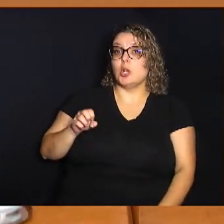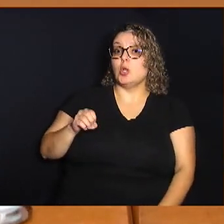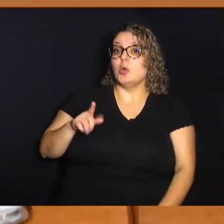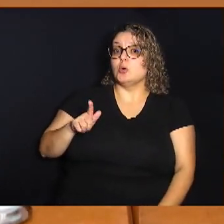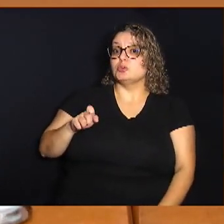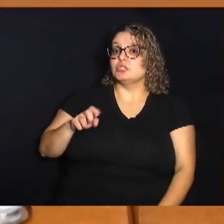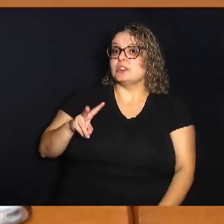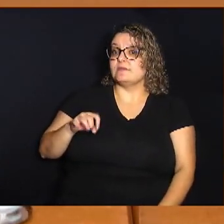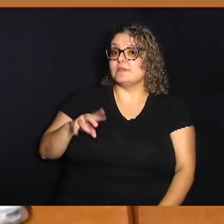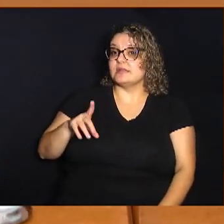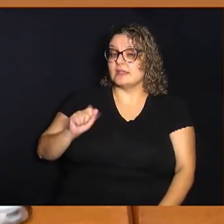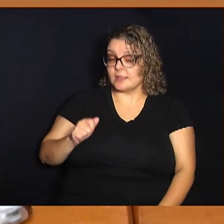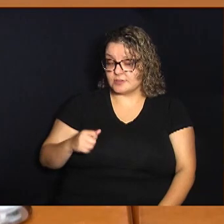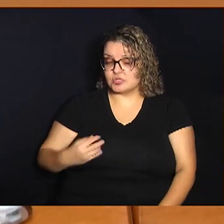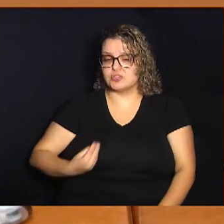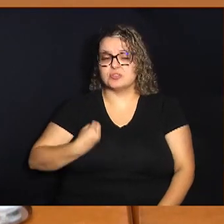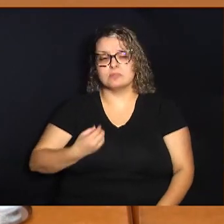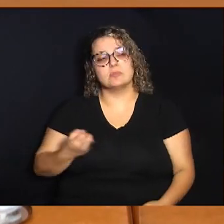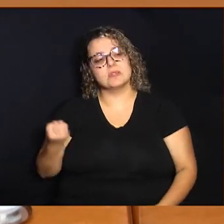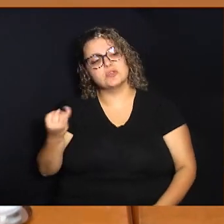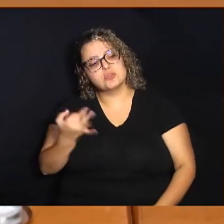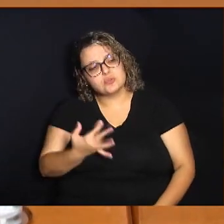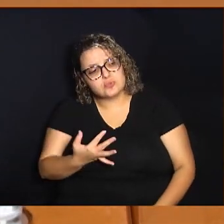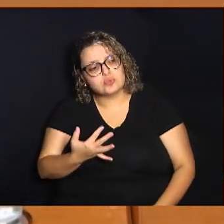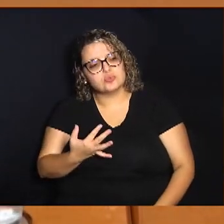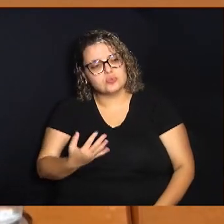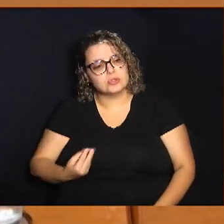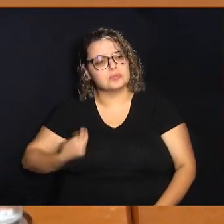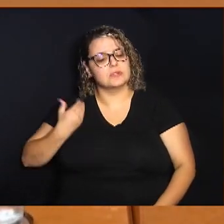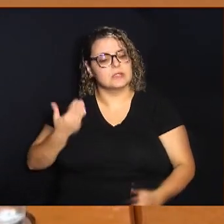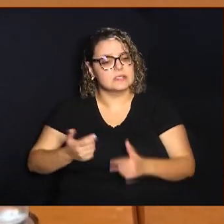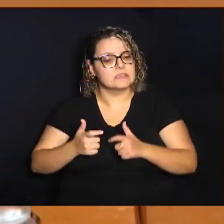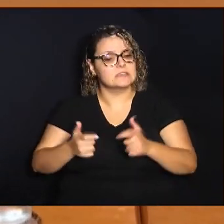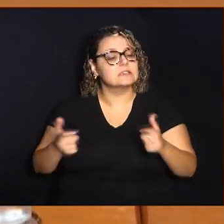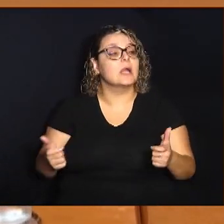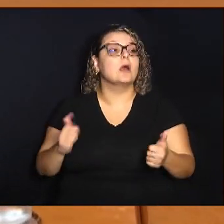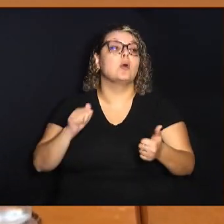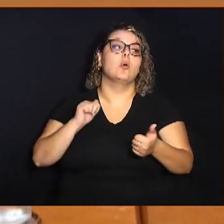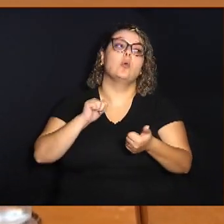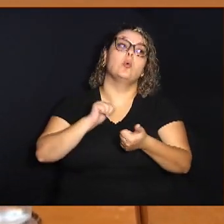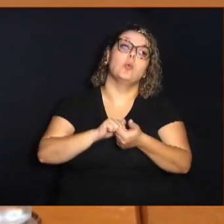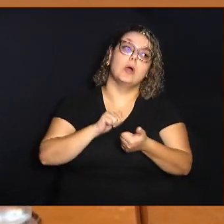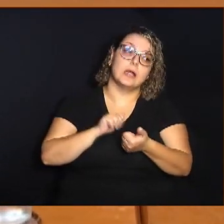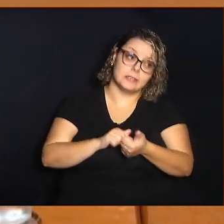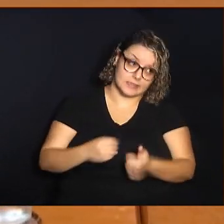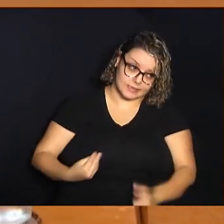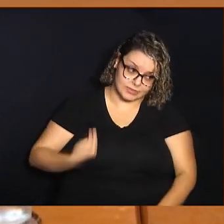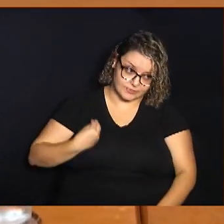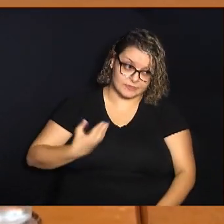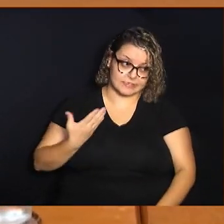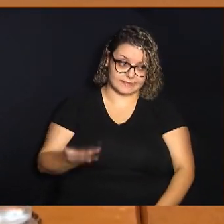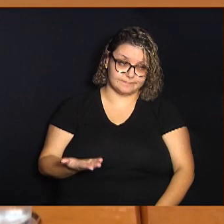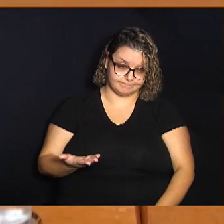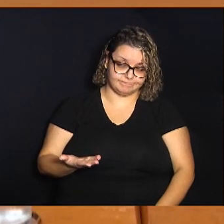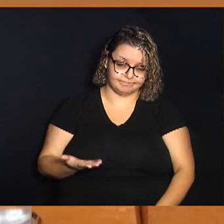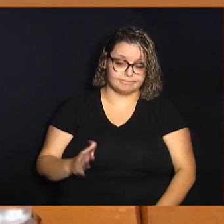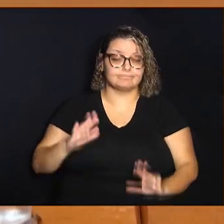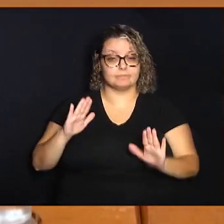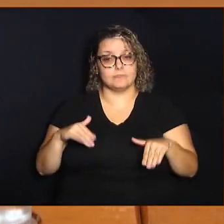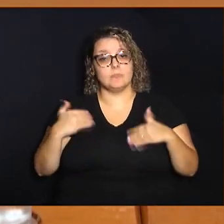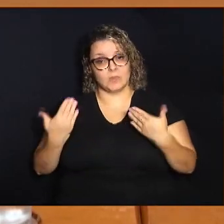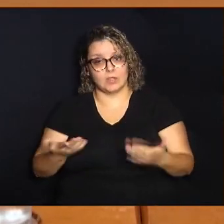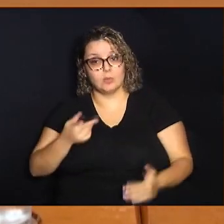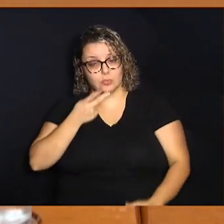mas o quanto que essa longevidade e idade significa qualidade dessa vida, né? Então, quando a gente fala